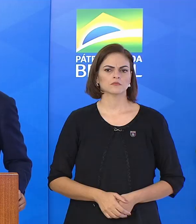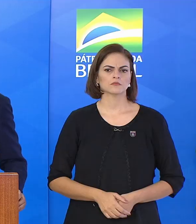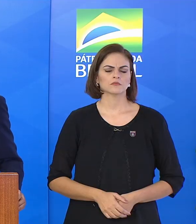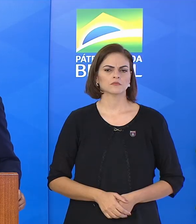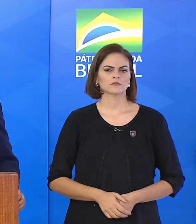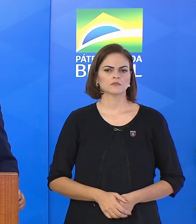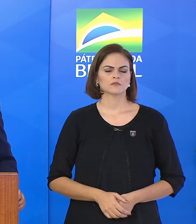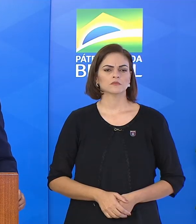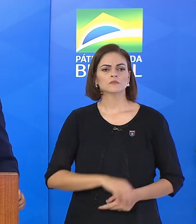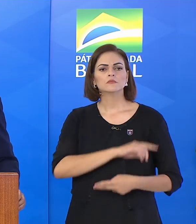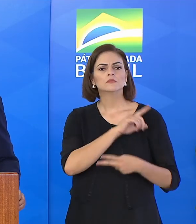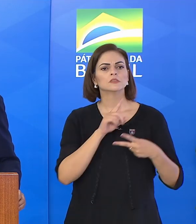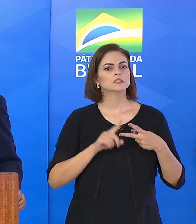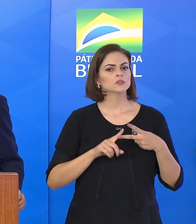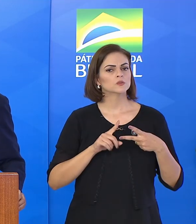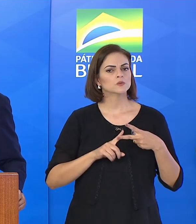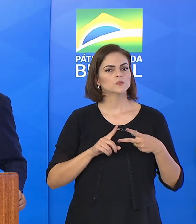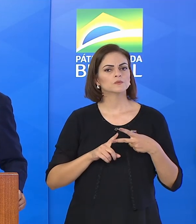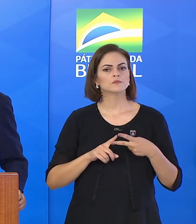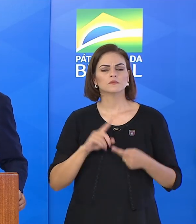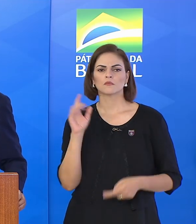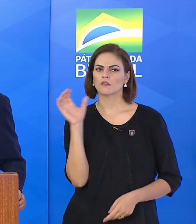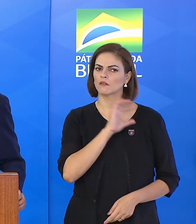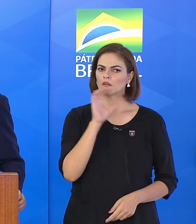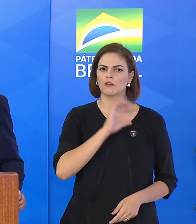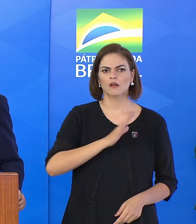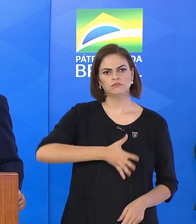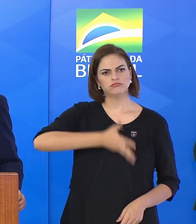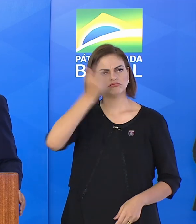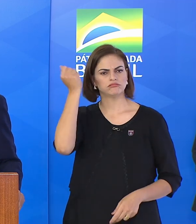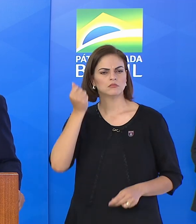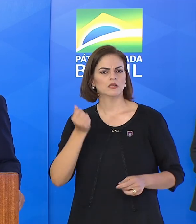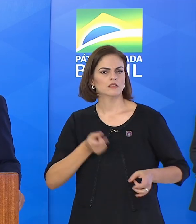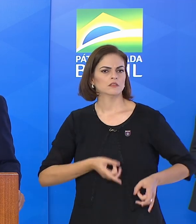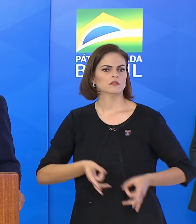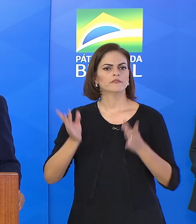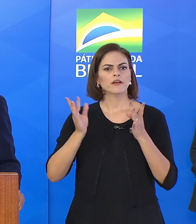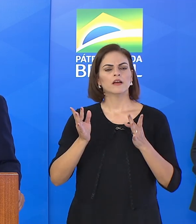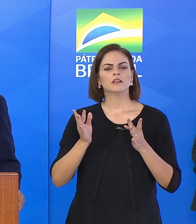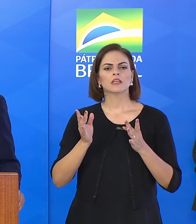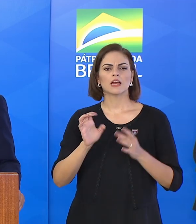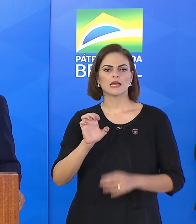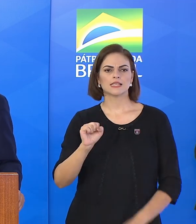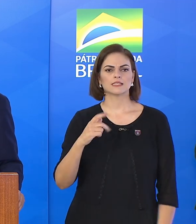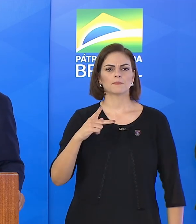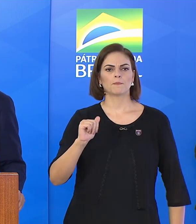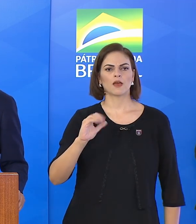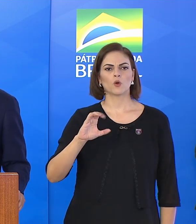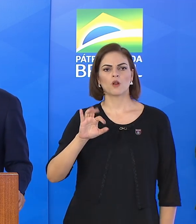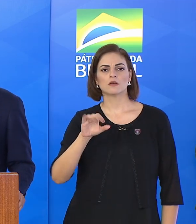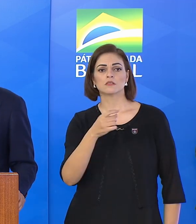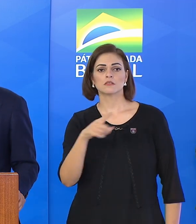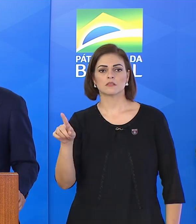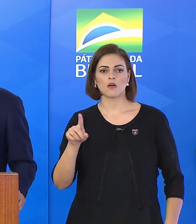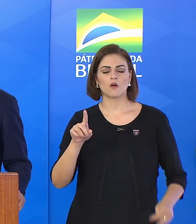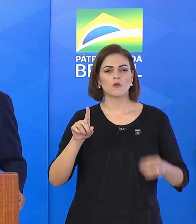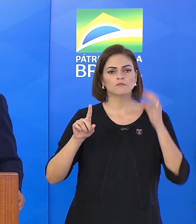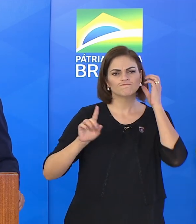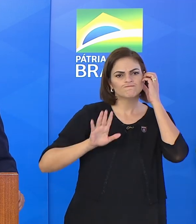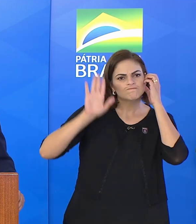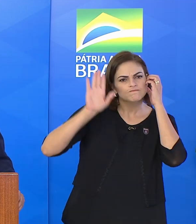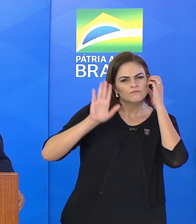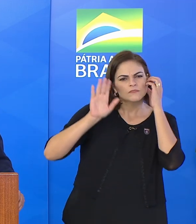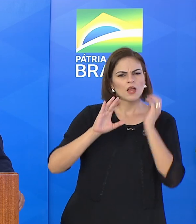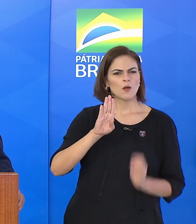A segunda meta, acelerar a venda de participações especulativas em bolsa de valores que o banco ainda detém